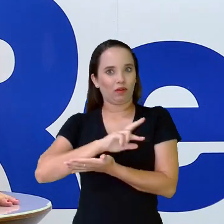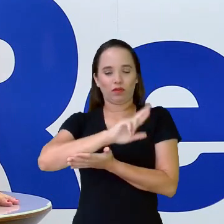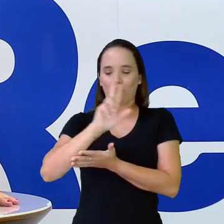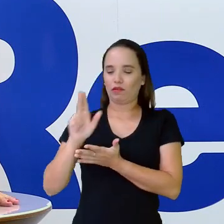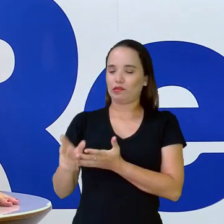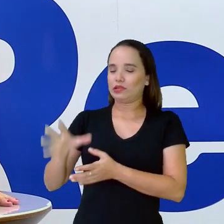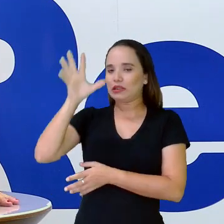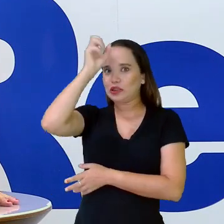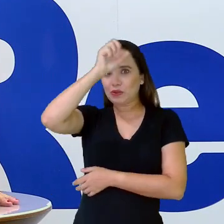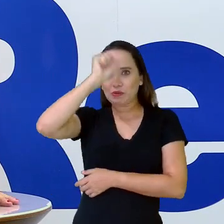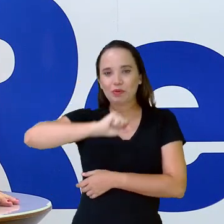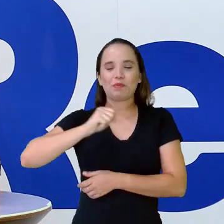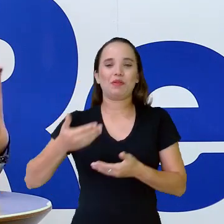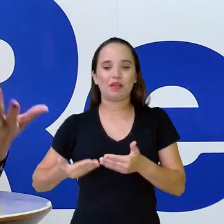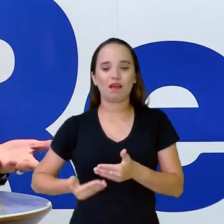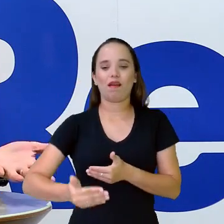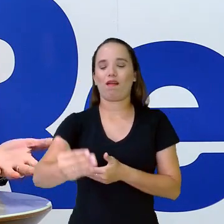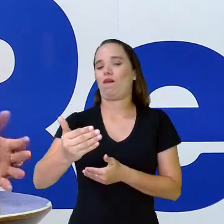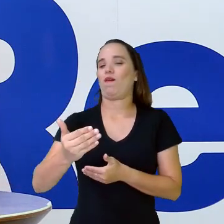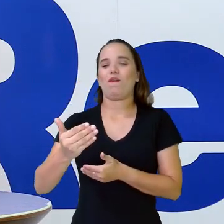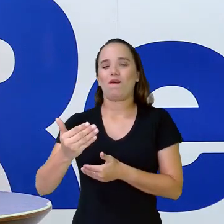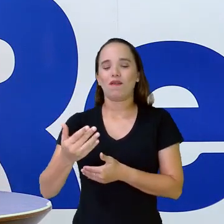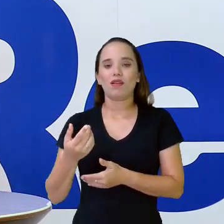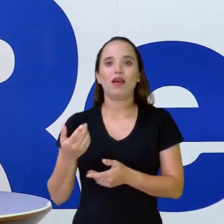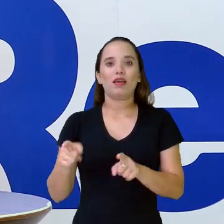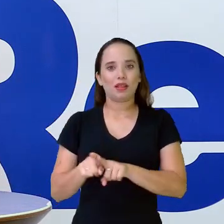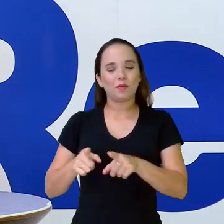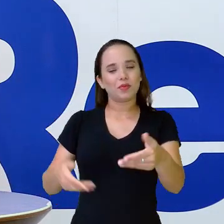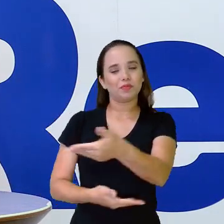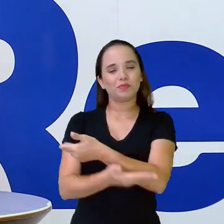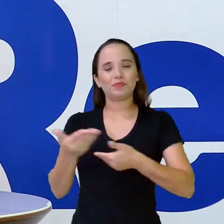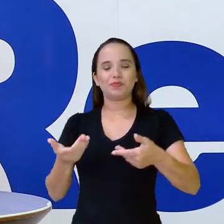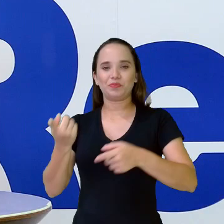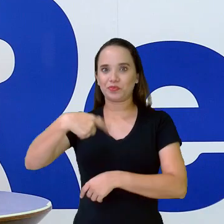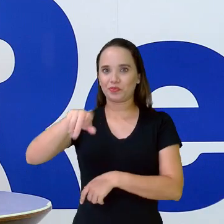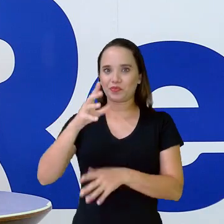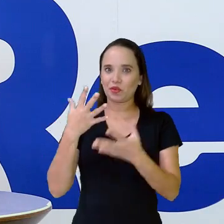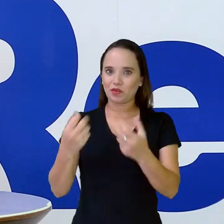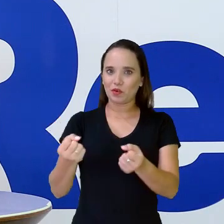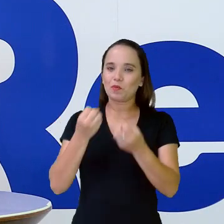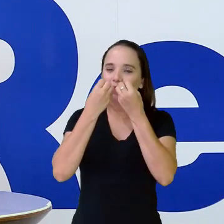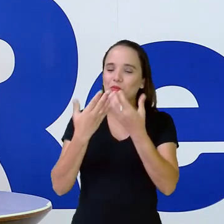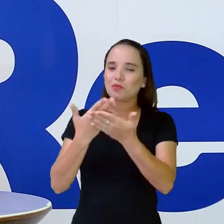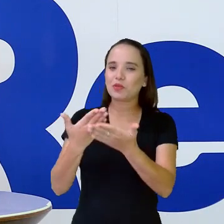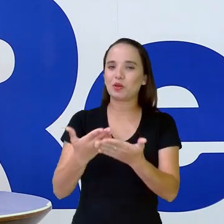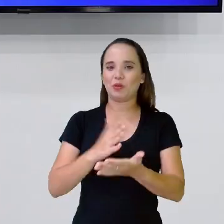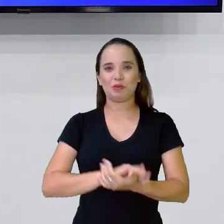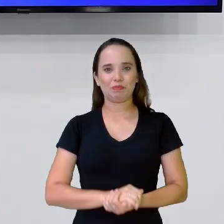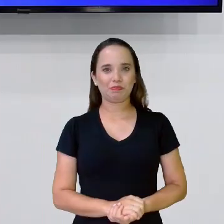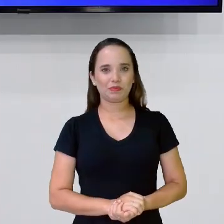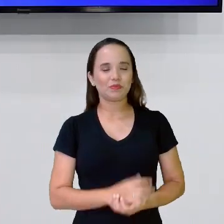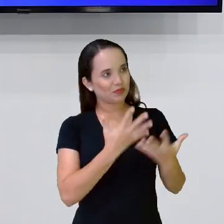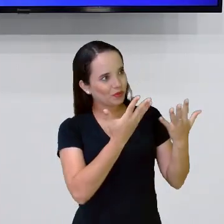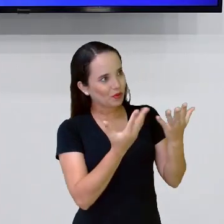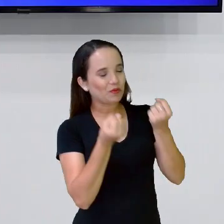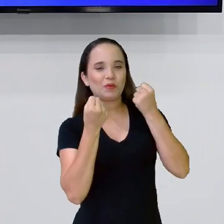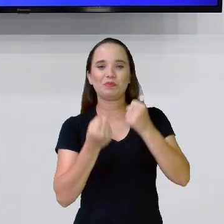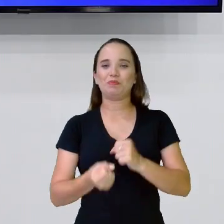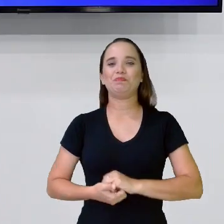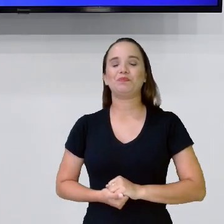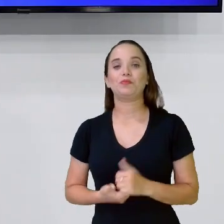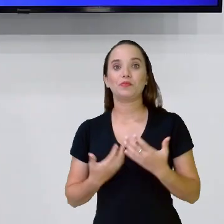para aprender esse ano aqui e trocar, né, com vocês. Então, vamos lá, bons estudos. Vamos embora. Então,